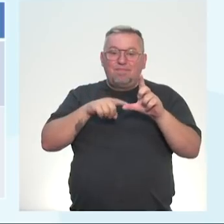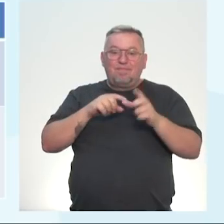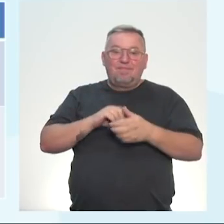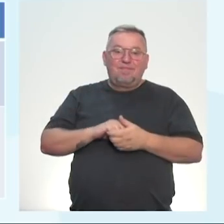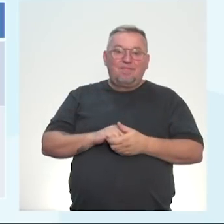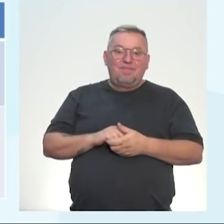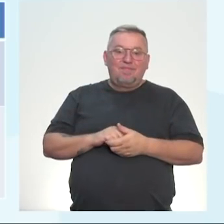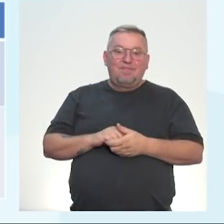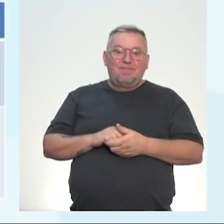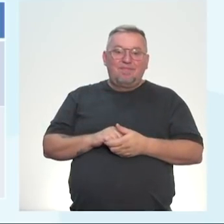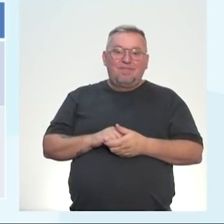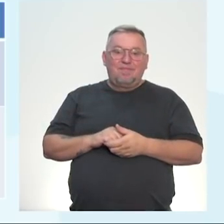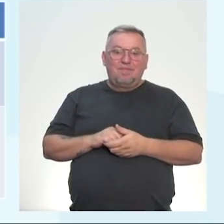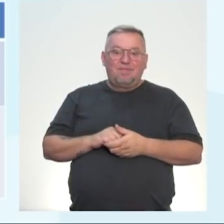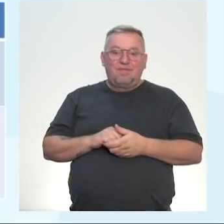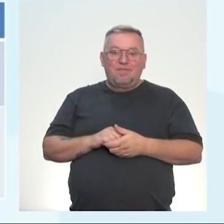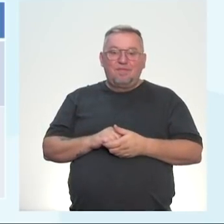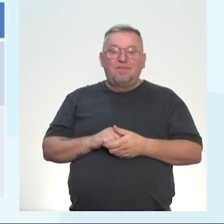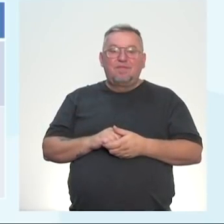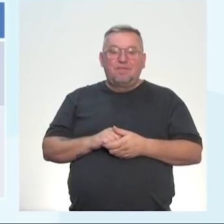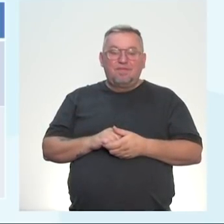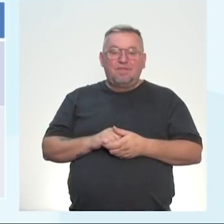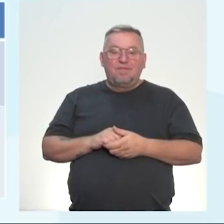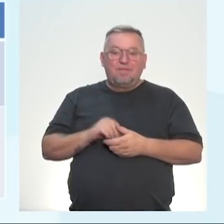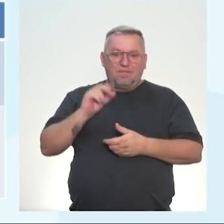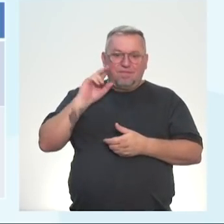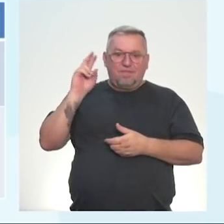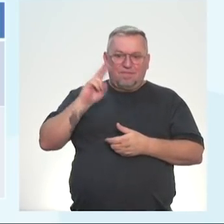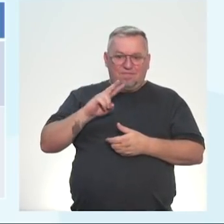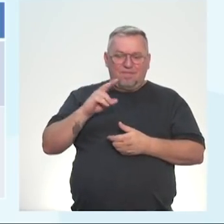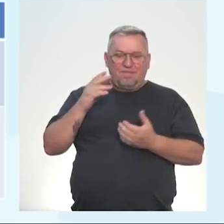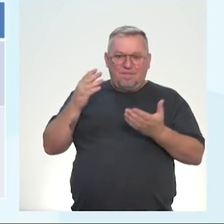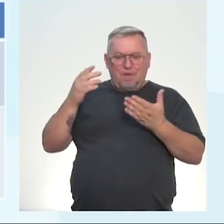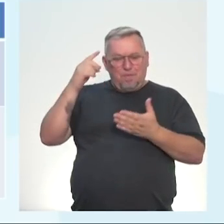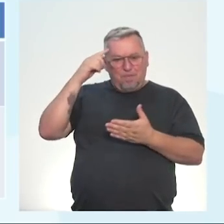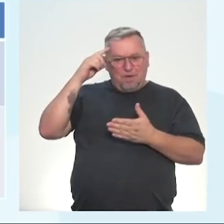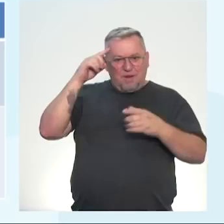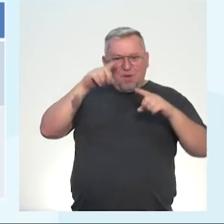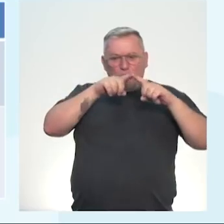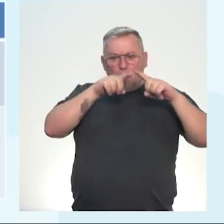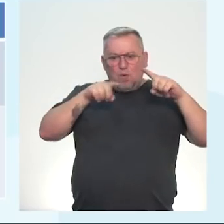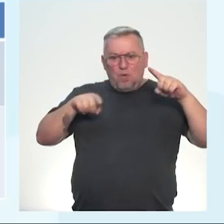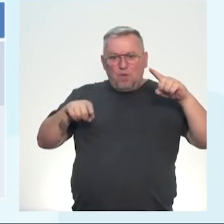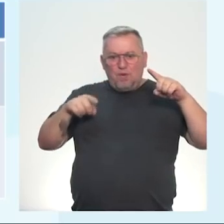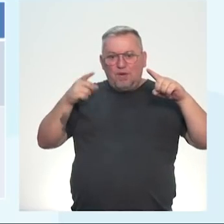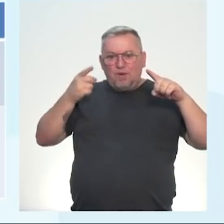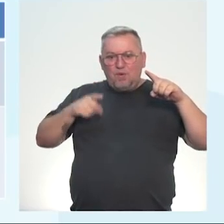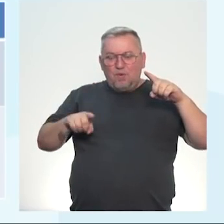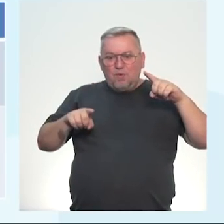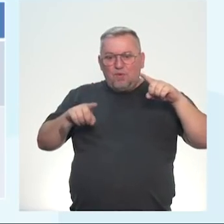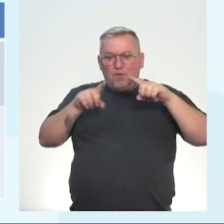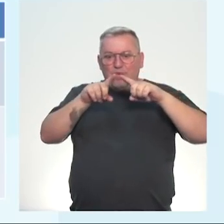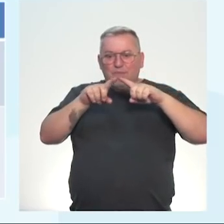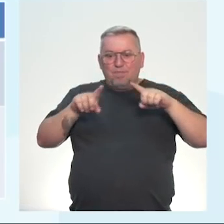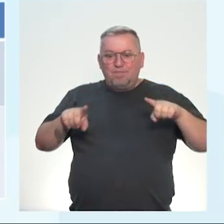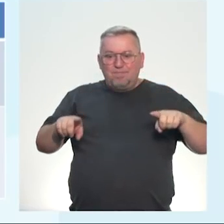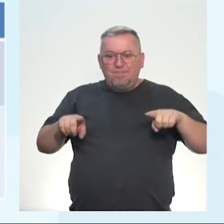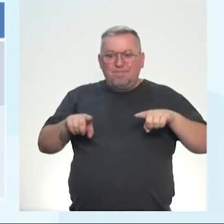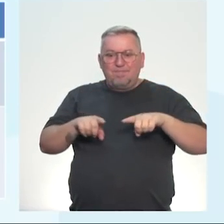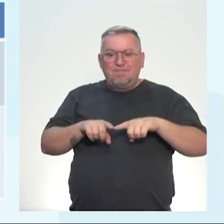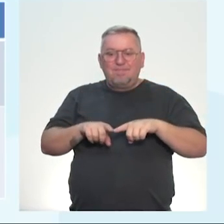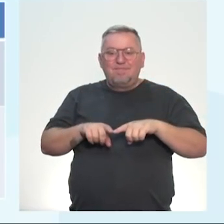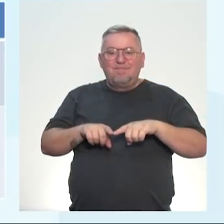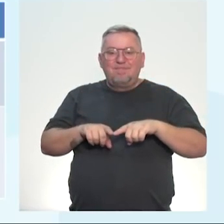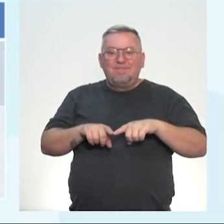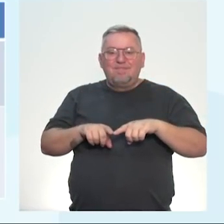cima. Esse daqui igual o oposto lá do outro lado. Pensa na diagonal. E o último aí, nós chamamos de